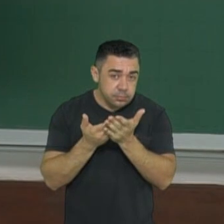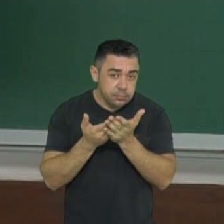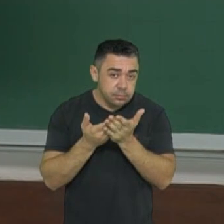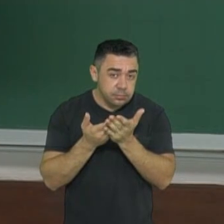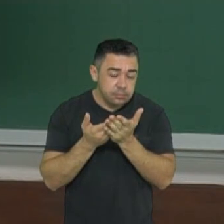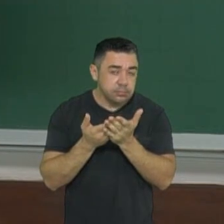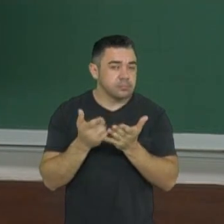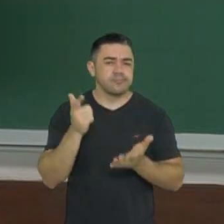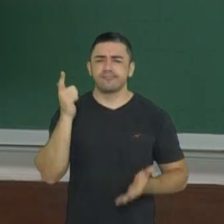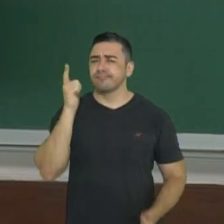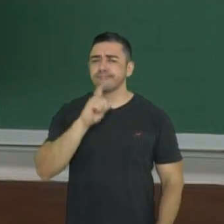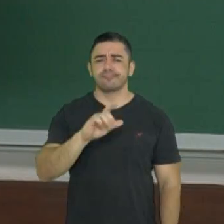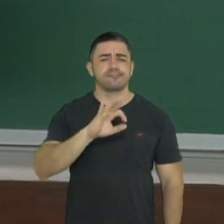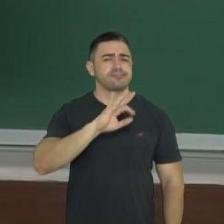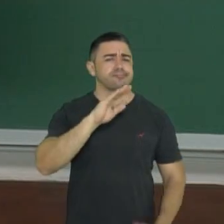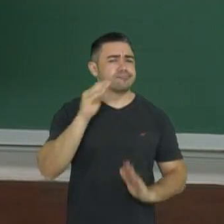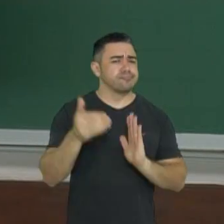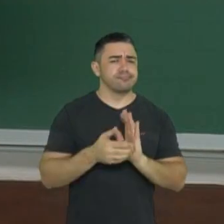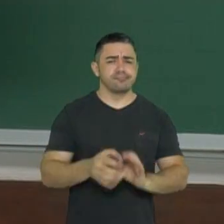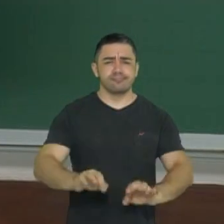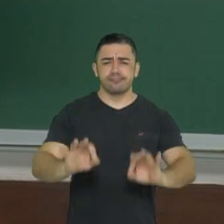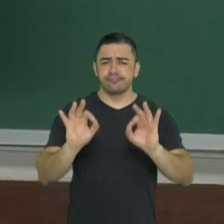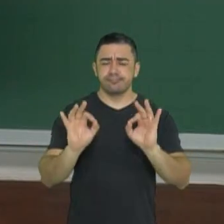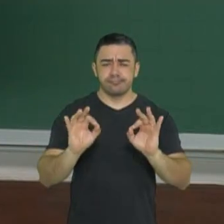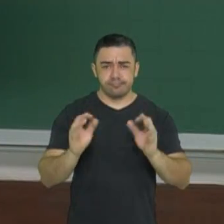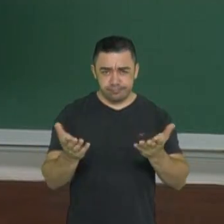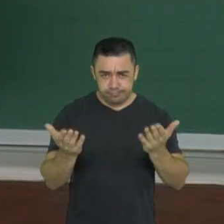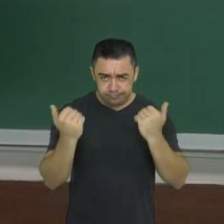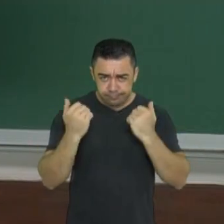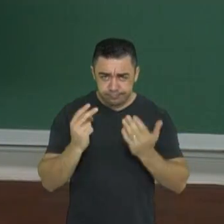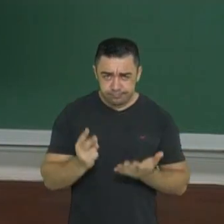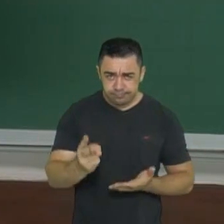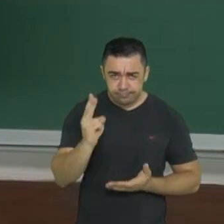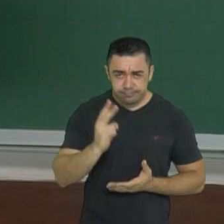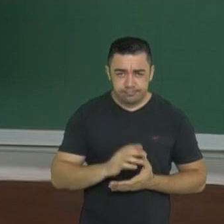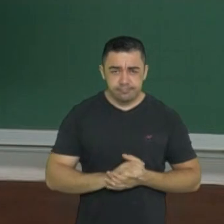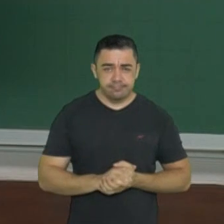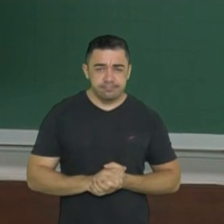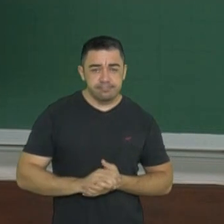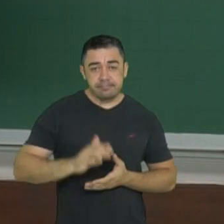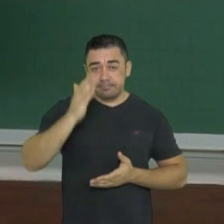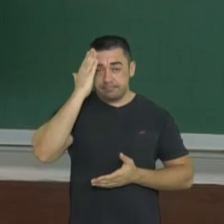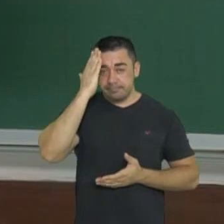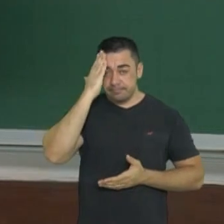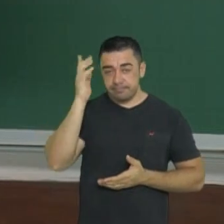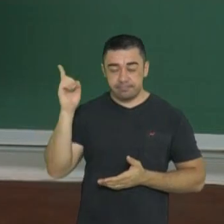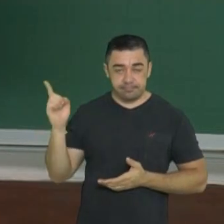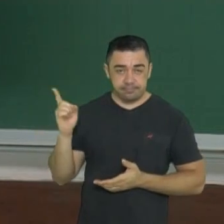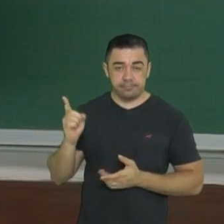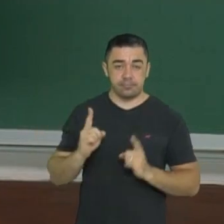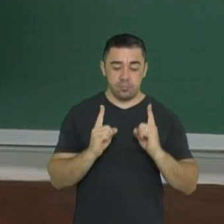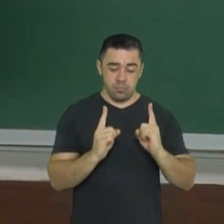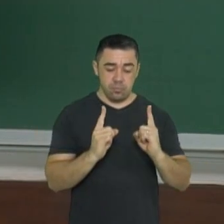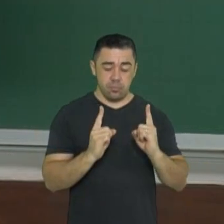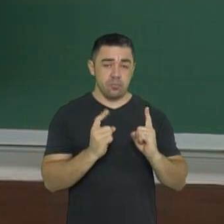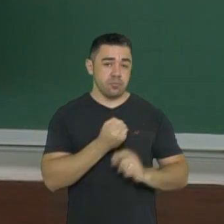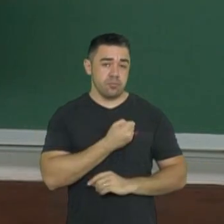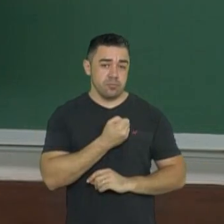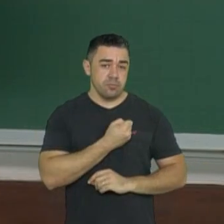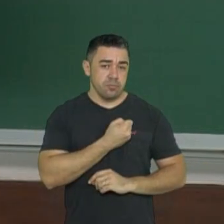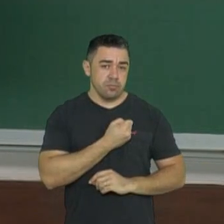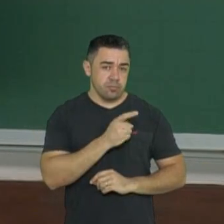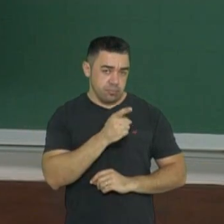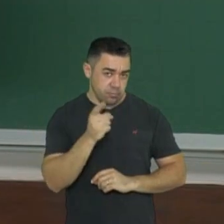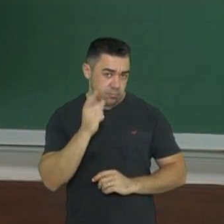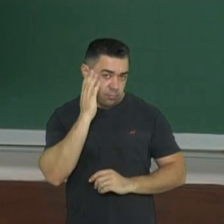a como consertar todos com certeza vamos continuar recebendo determinar o módulo do número inteiro e vocês